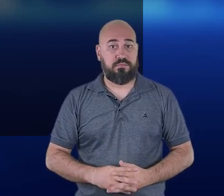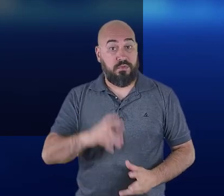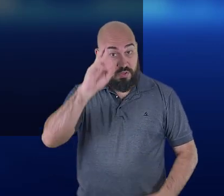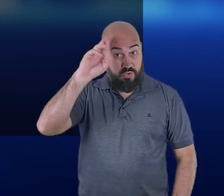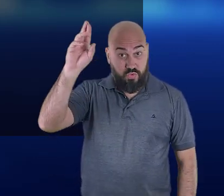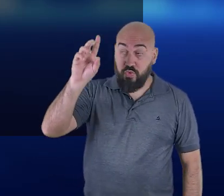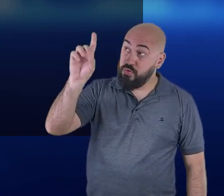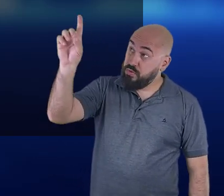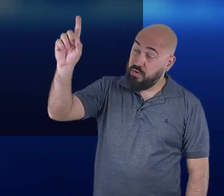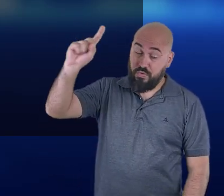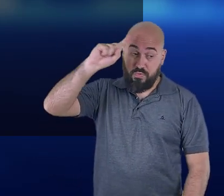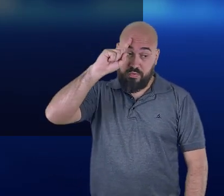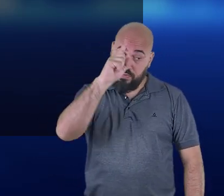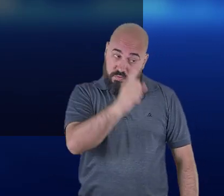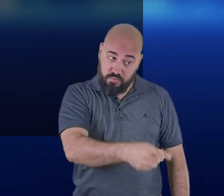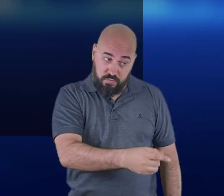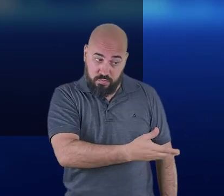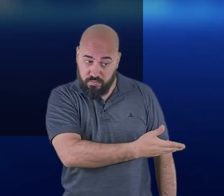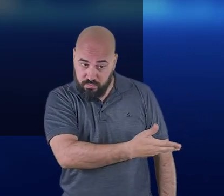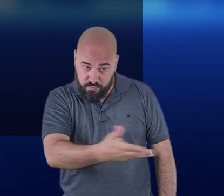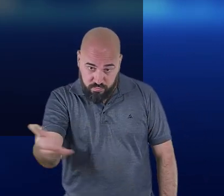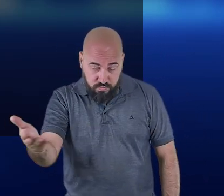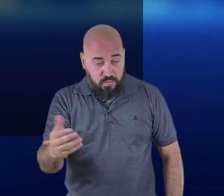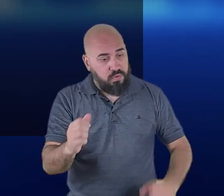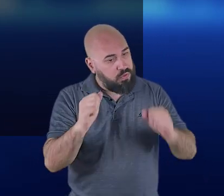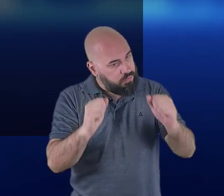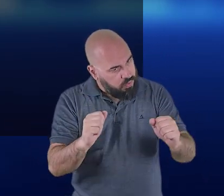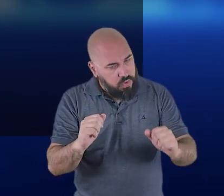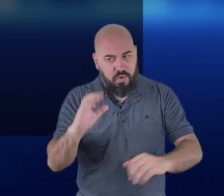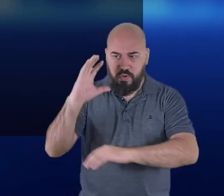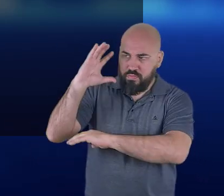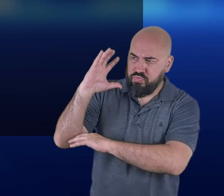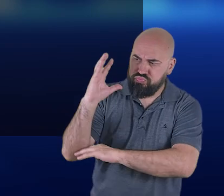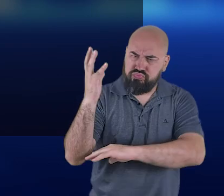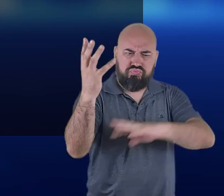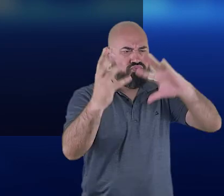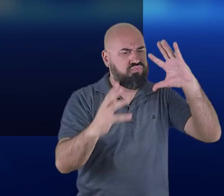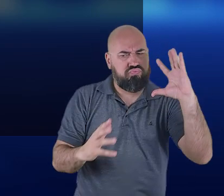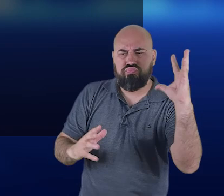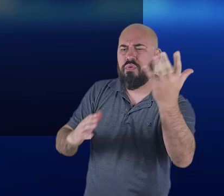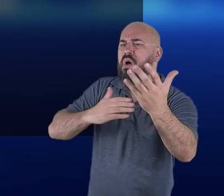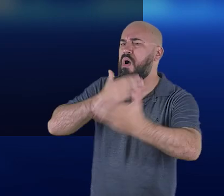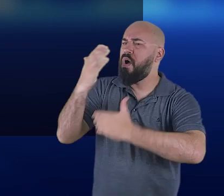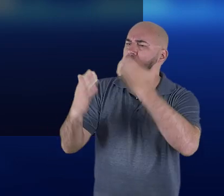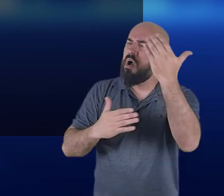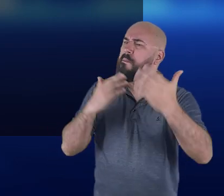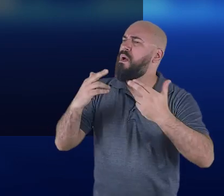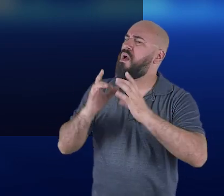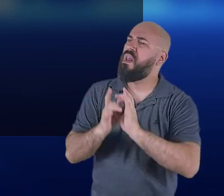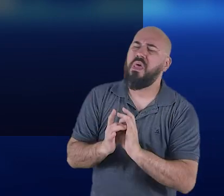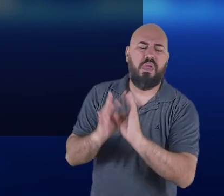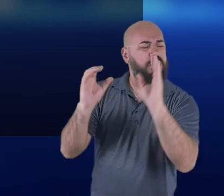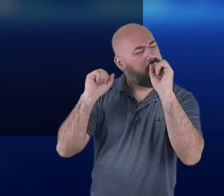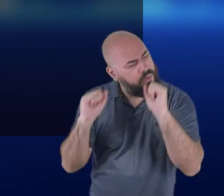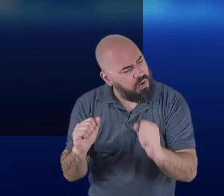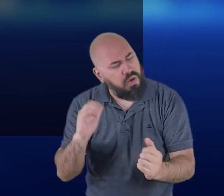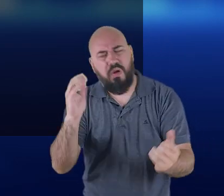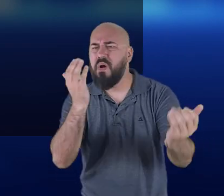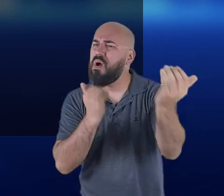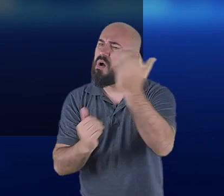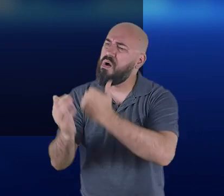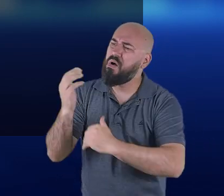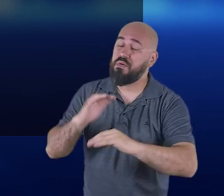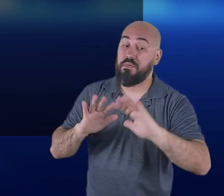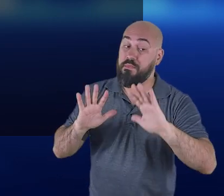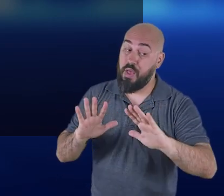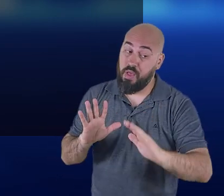Senhor Deus lhe deu esta ordem: de toda a árvore do jardim comerás livremente, mas da árvore do conhecimento do bem e do